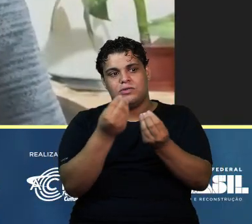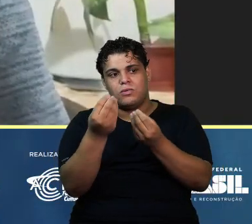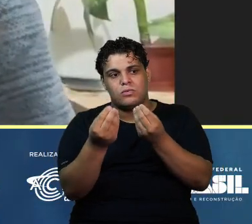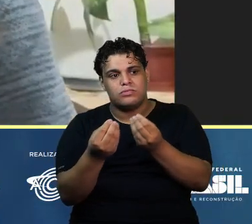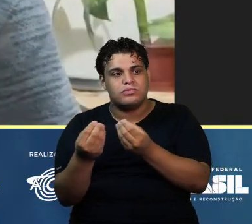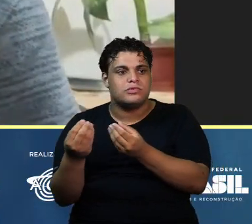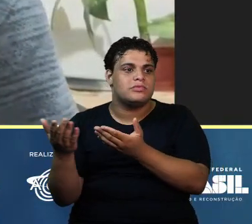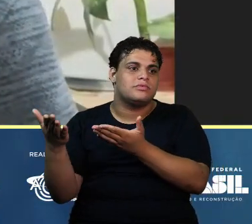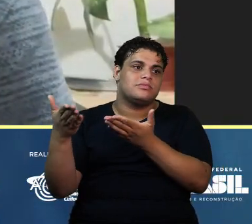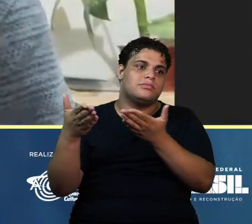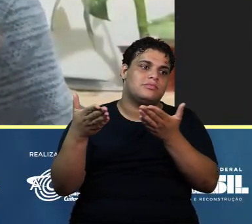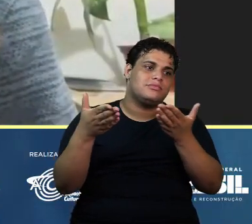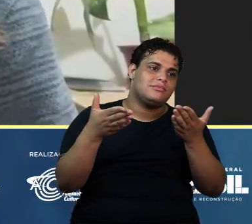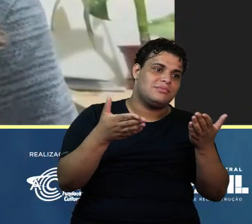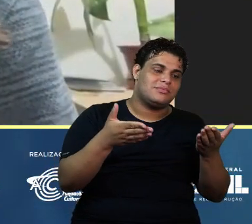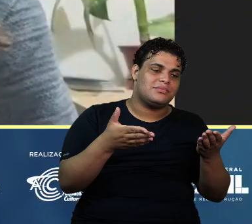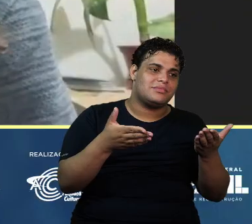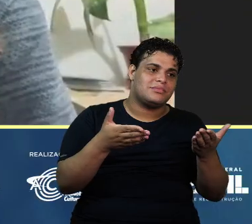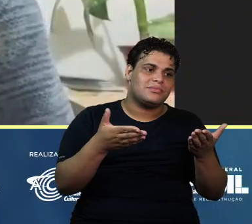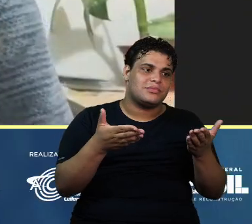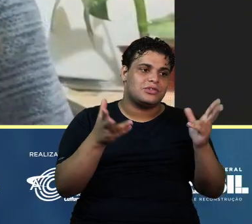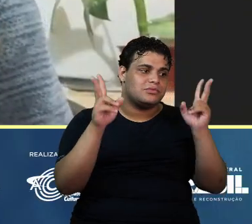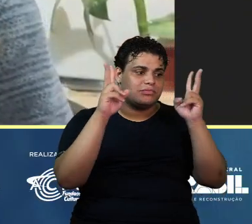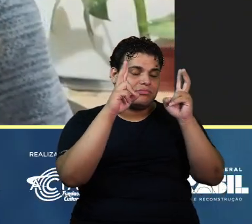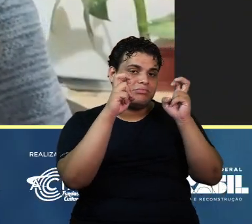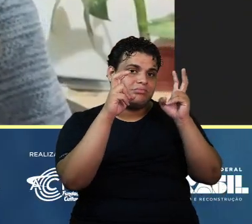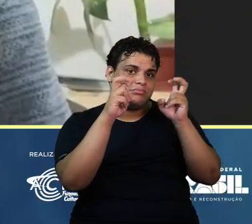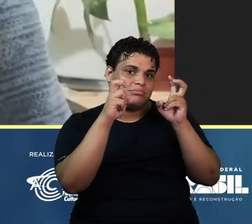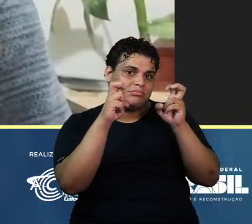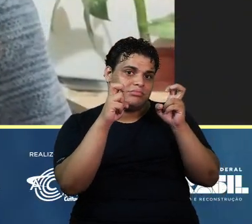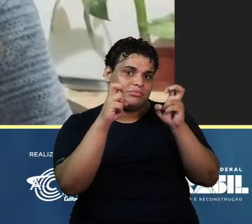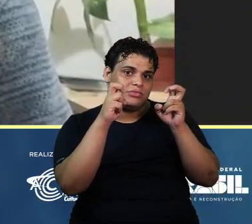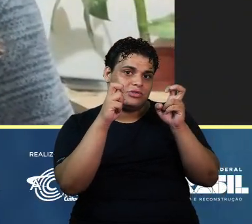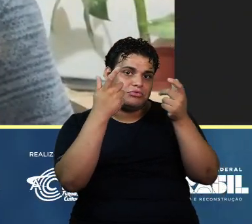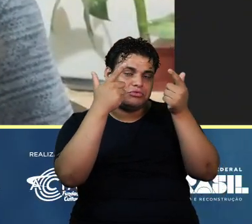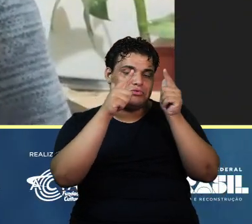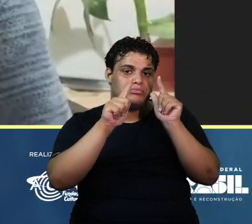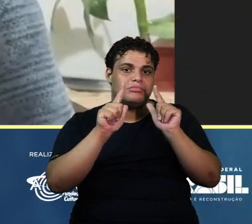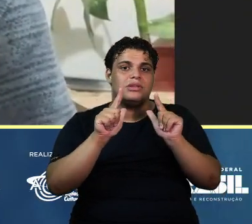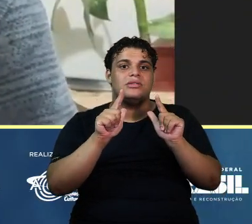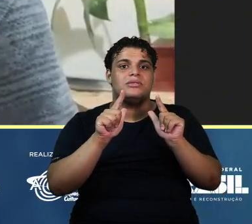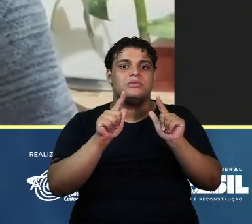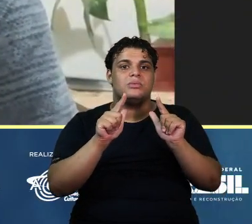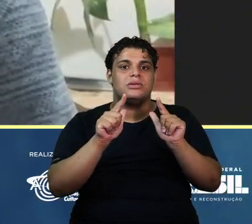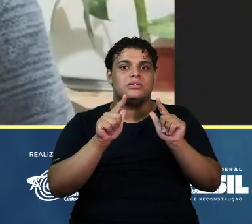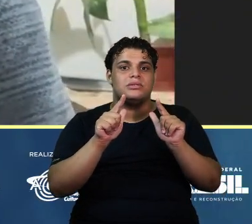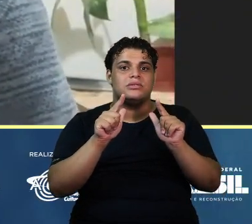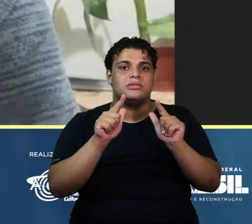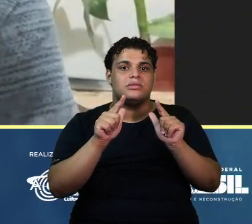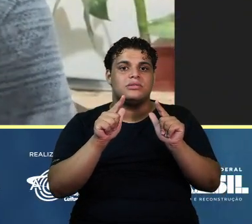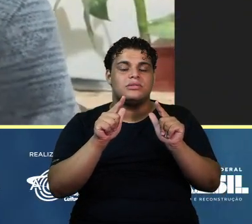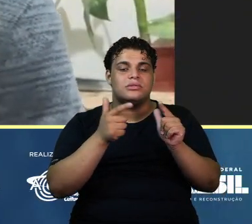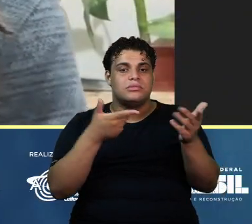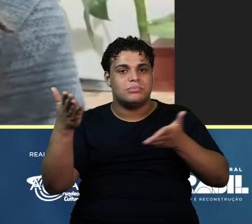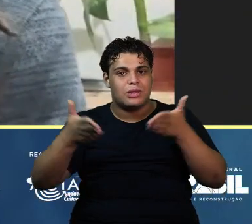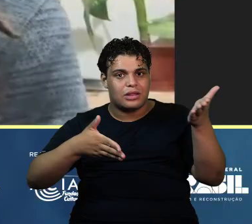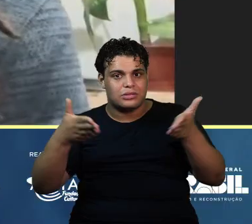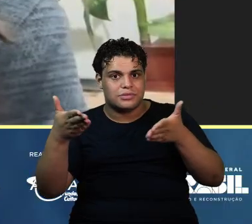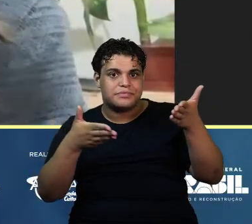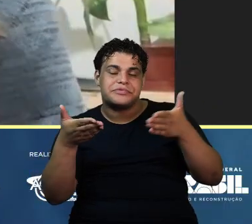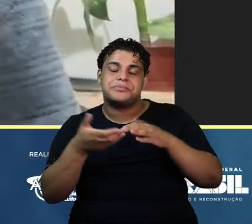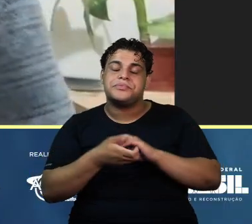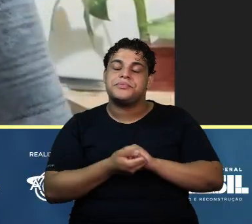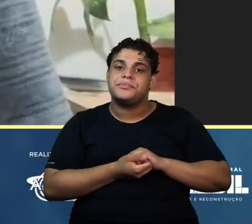trazer os temas de uma linguagem muito mais acessível.